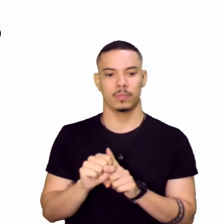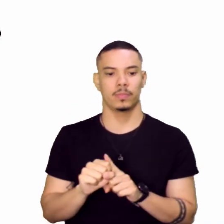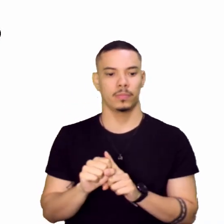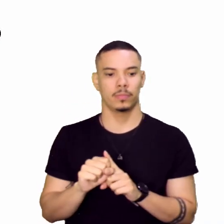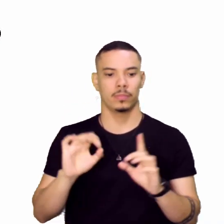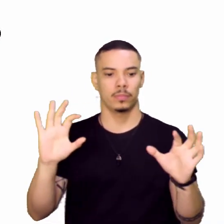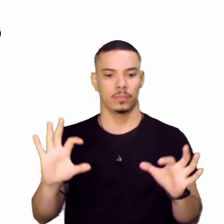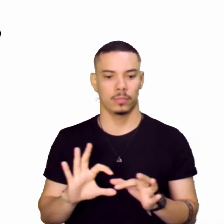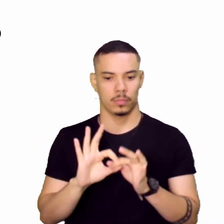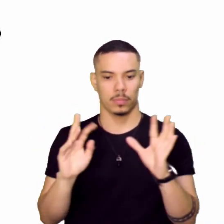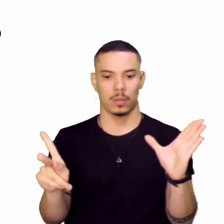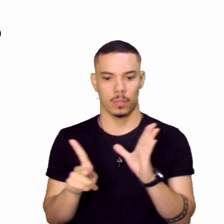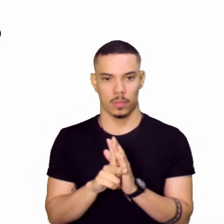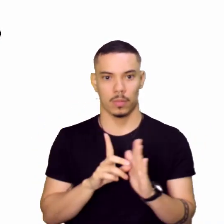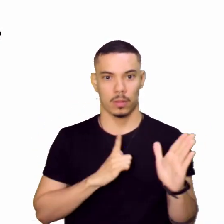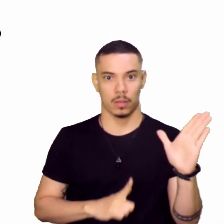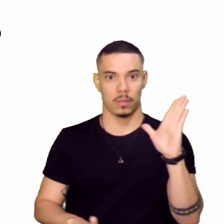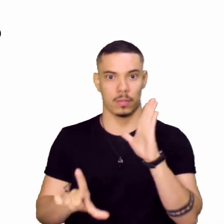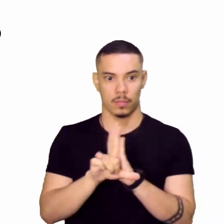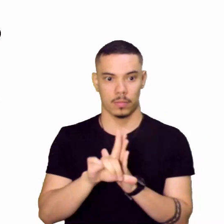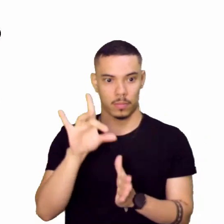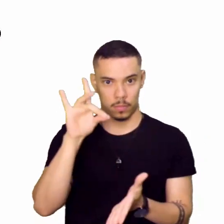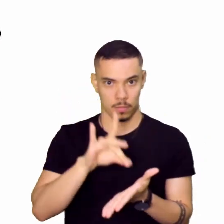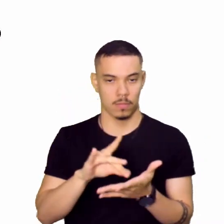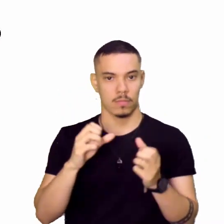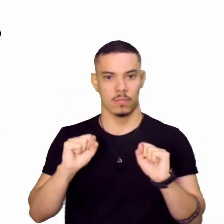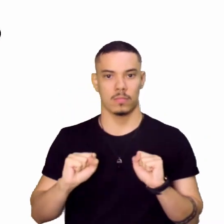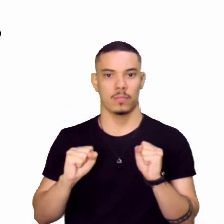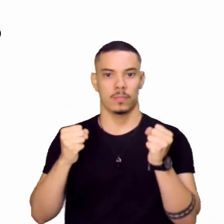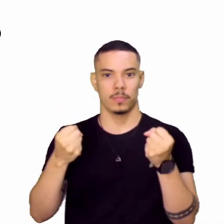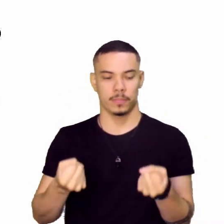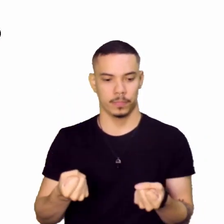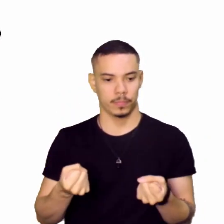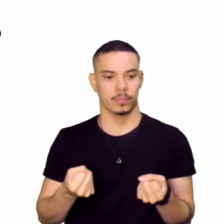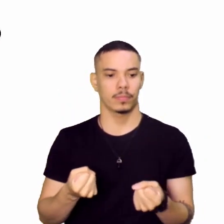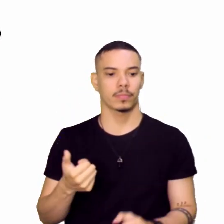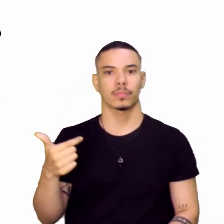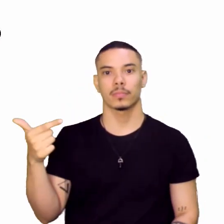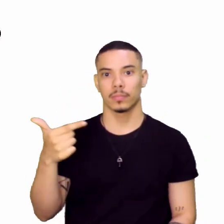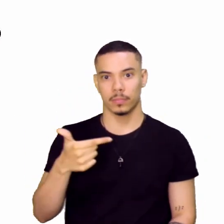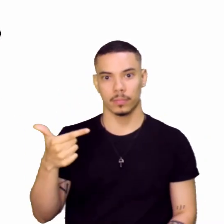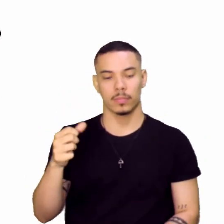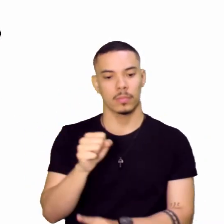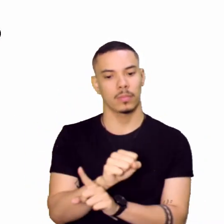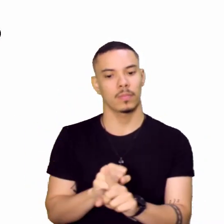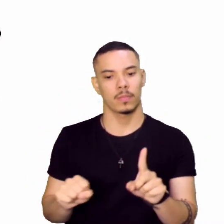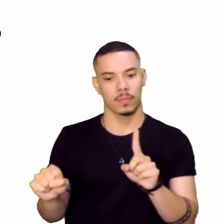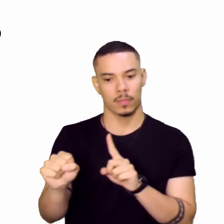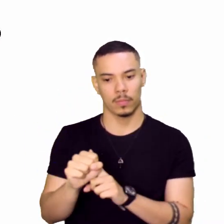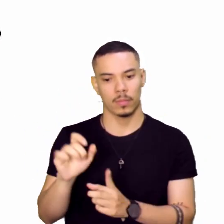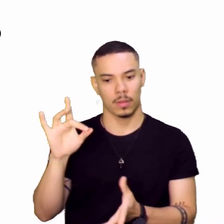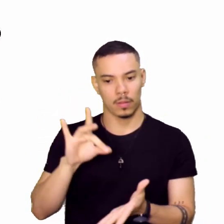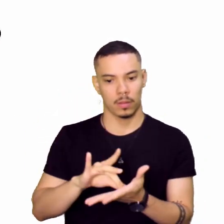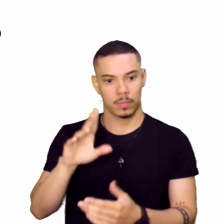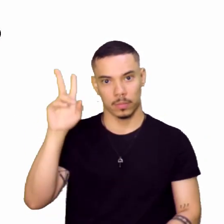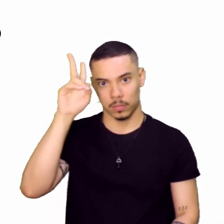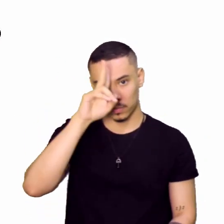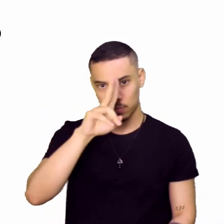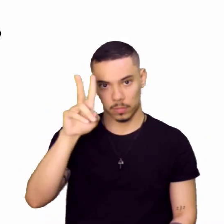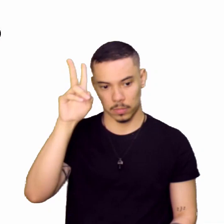regime político que considera o conflito legítimo segundo é a sociedade verdadeiramente histórica